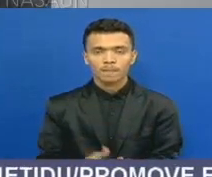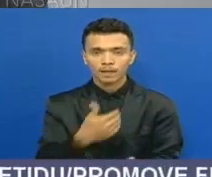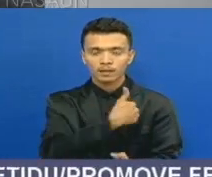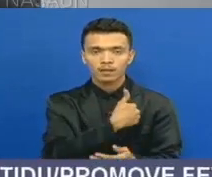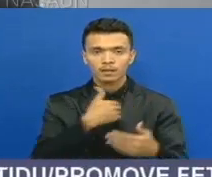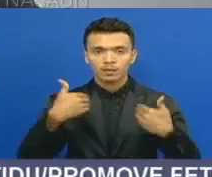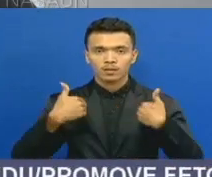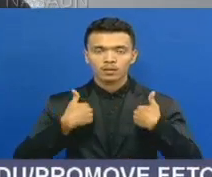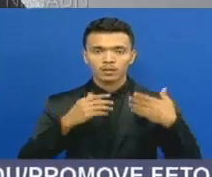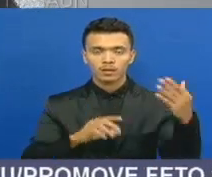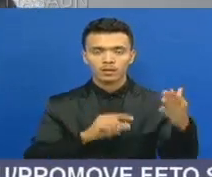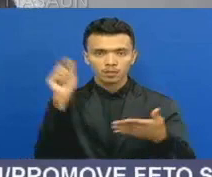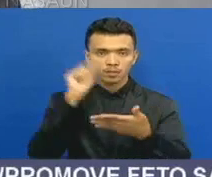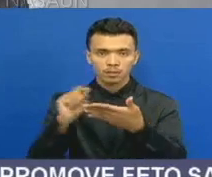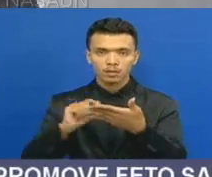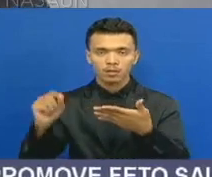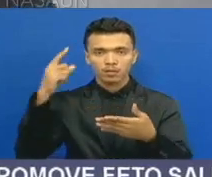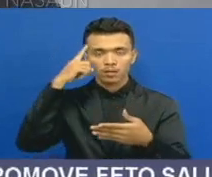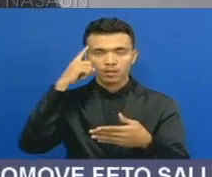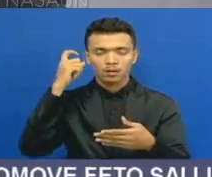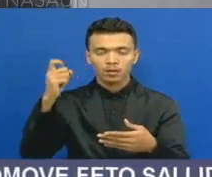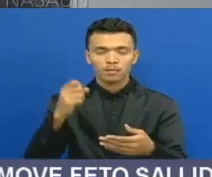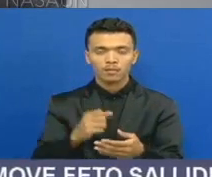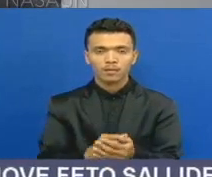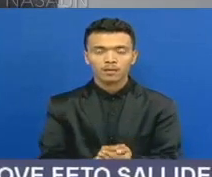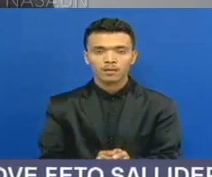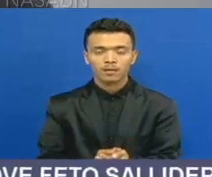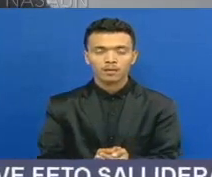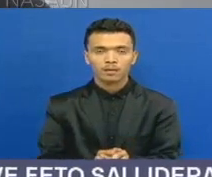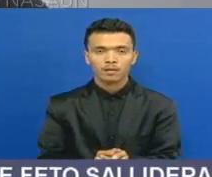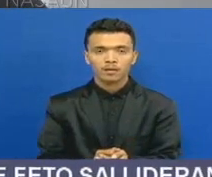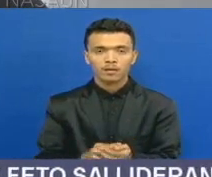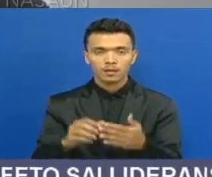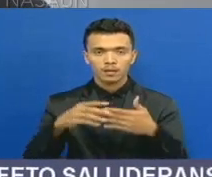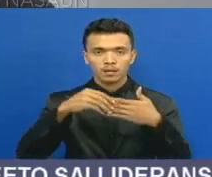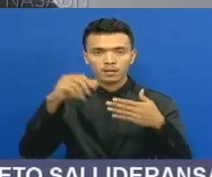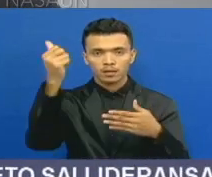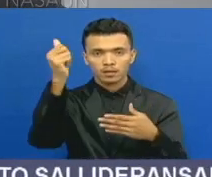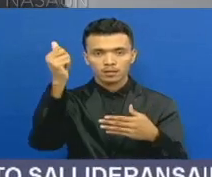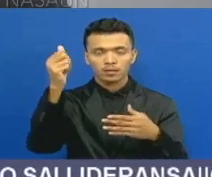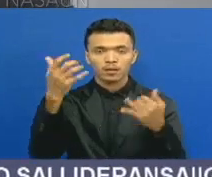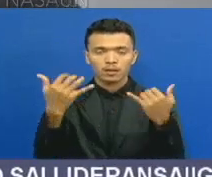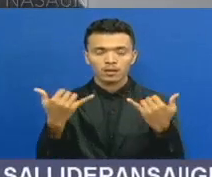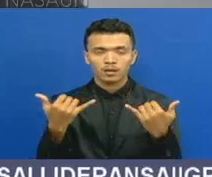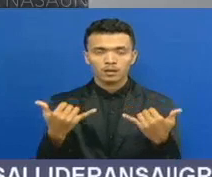bot nem a preço nem marca as. De estándar internacional que nem 10 dólares marca. Agora irá nem